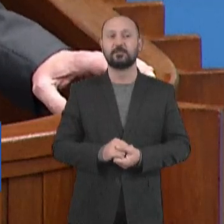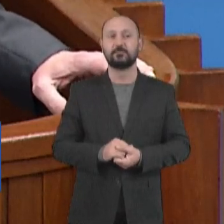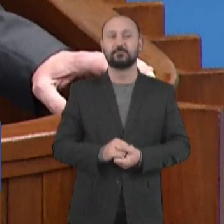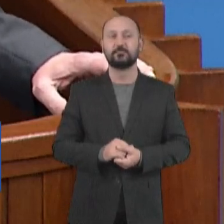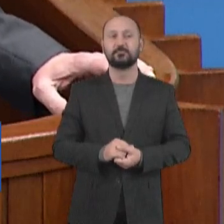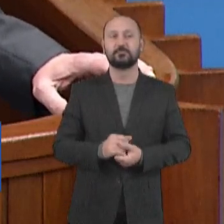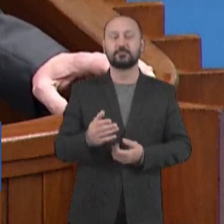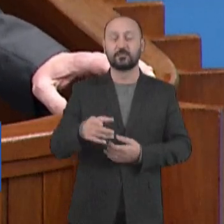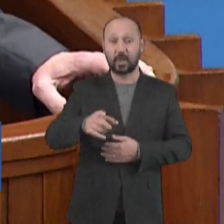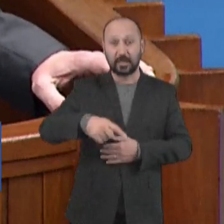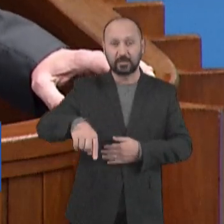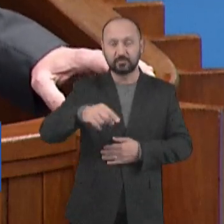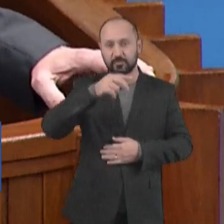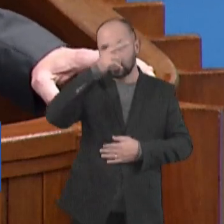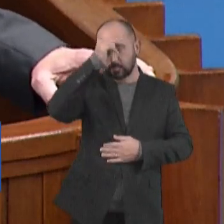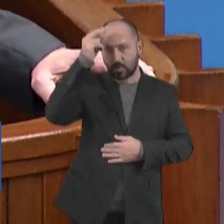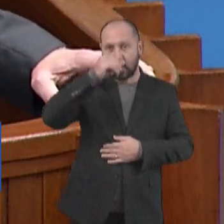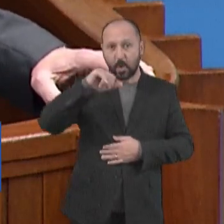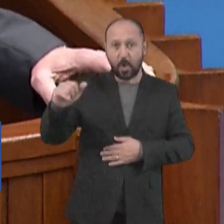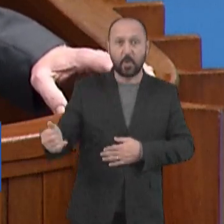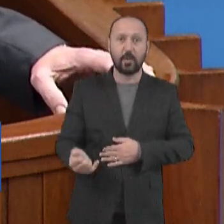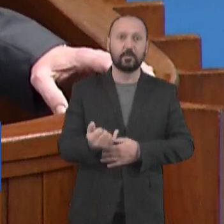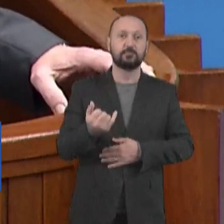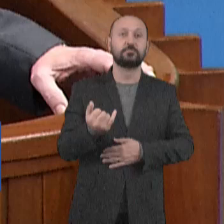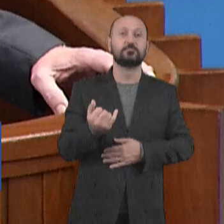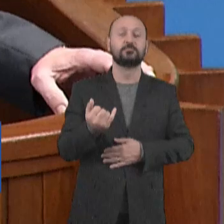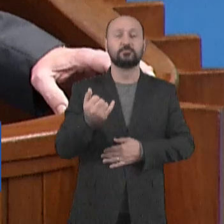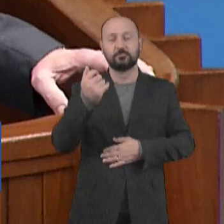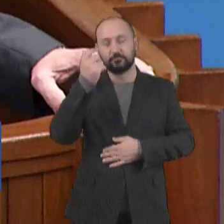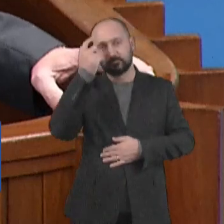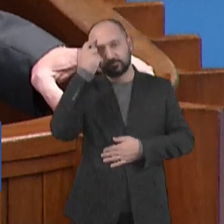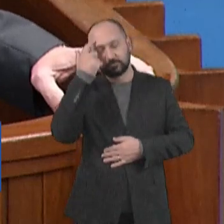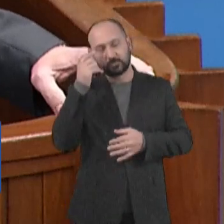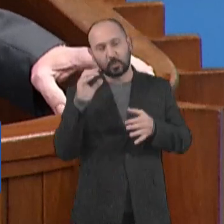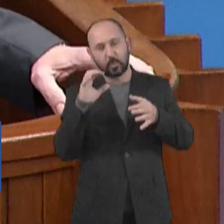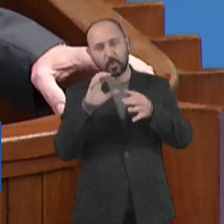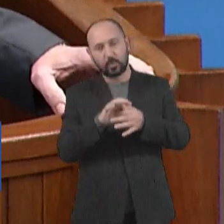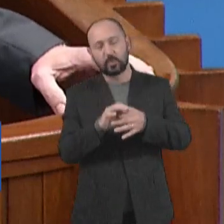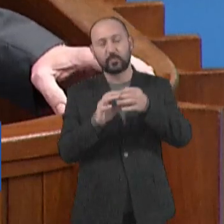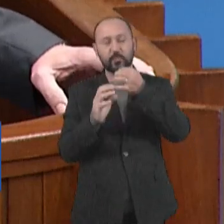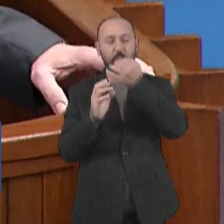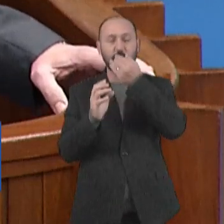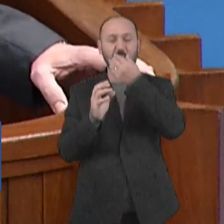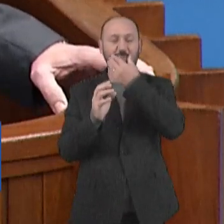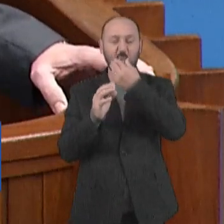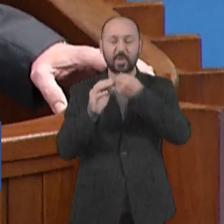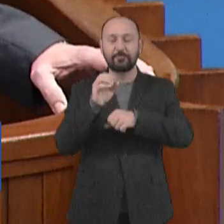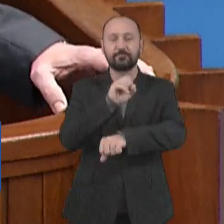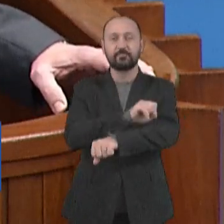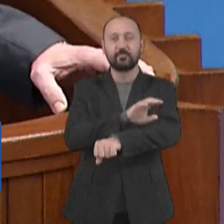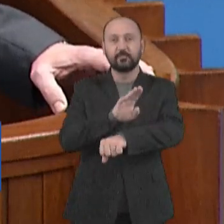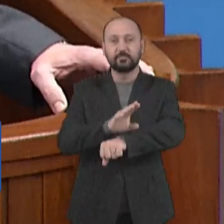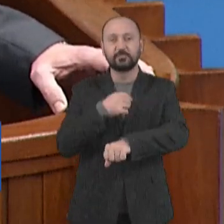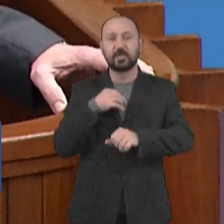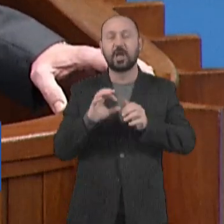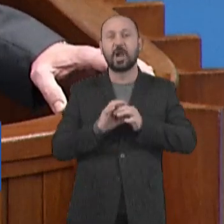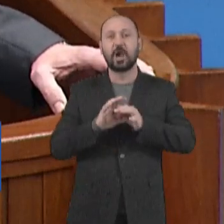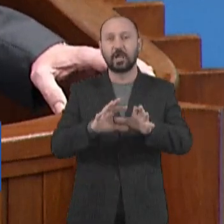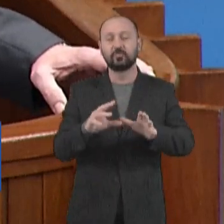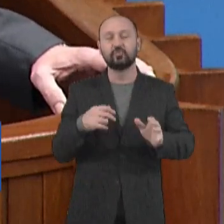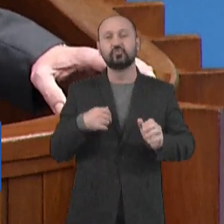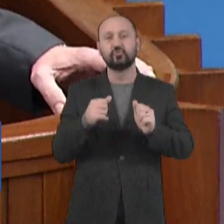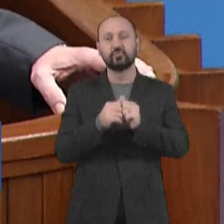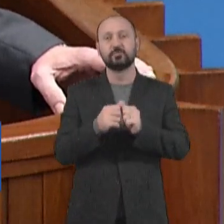os prefeitos aqui, né, que têm a oportunidade de pensarem em conjunto, e aí coloco o SEBRAE à